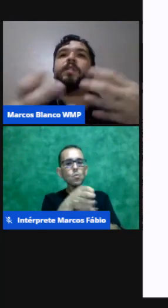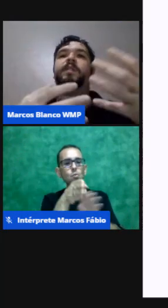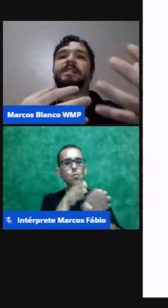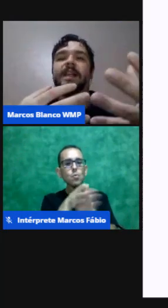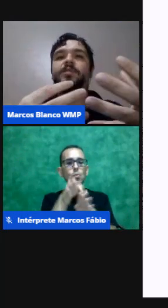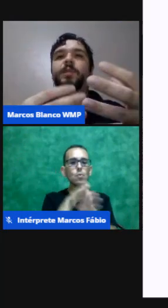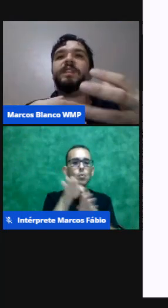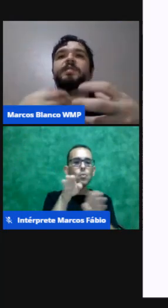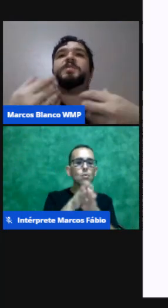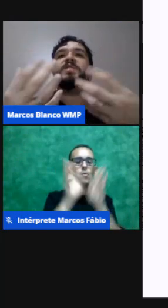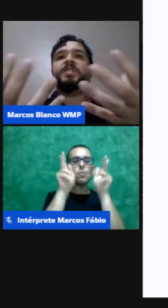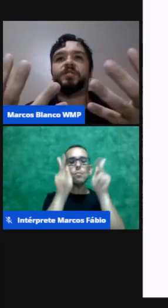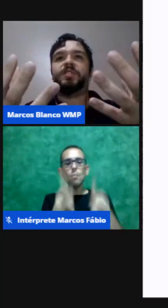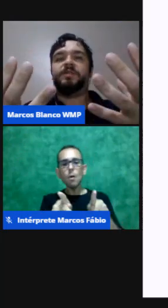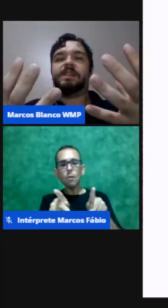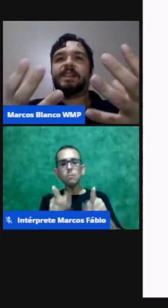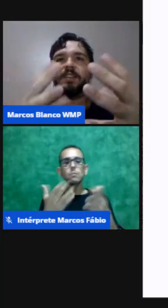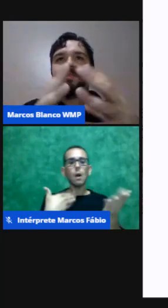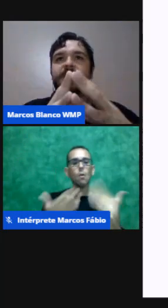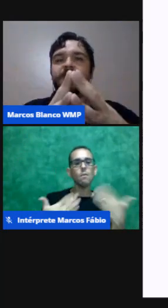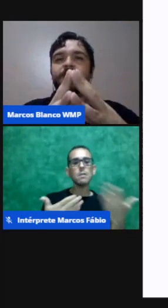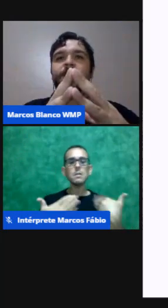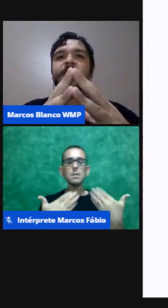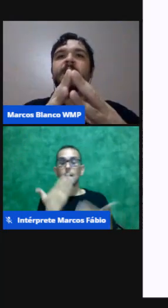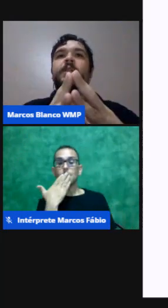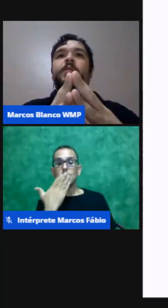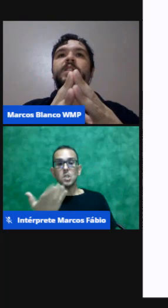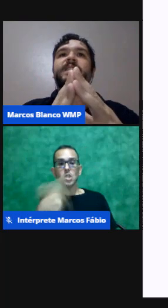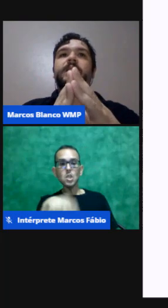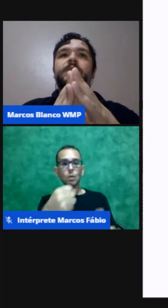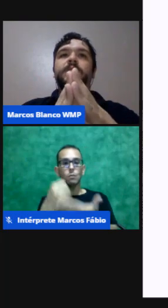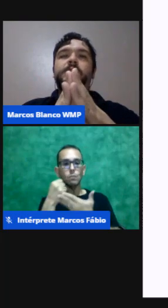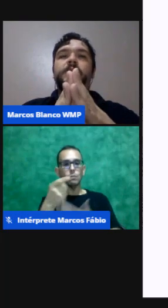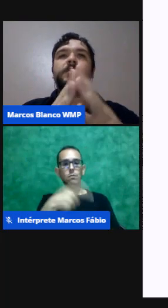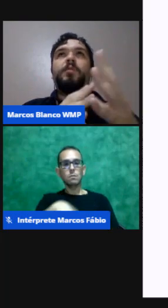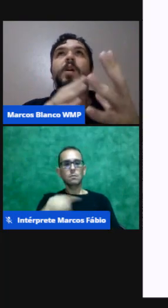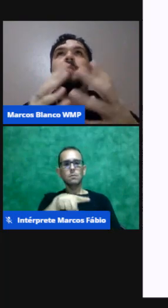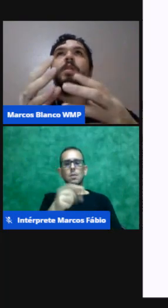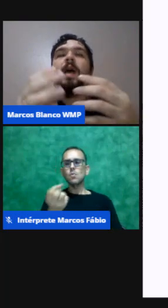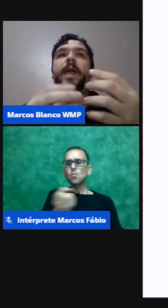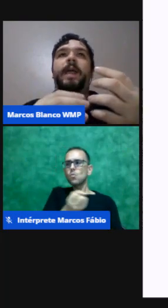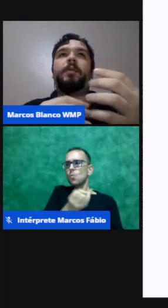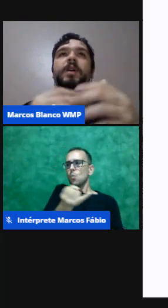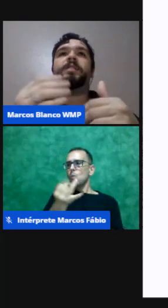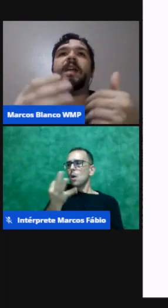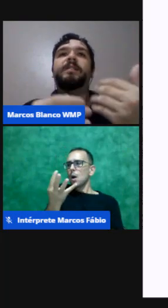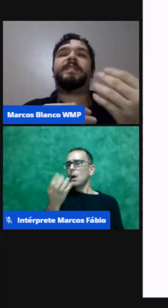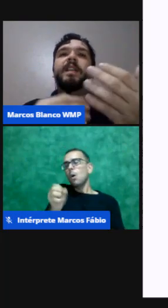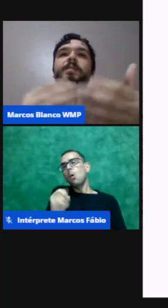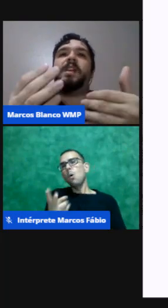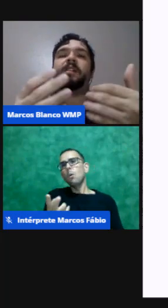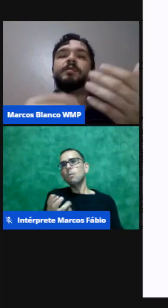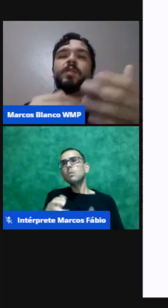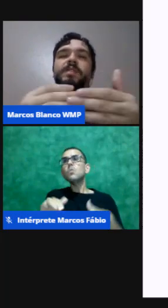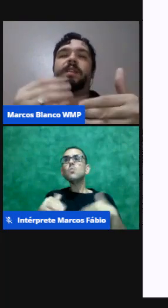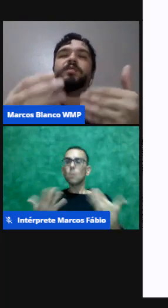e hoje a gente vem conversar sobre isso, pedir a ajuda de vocês para isso. Quando serão